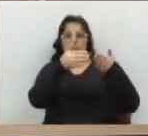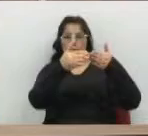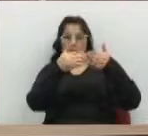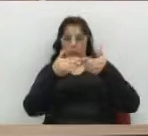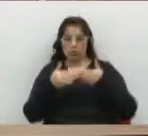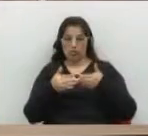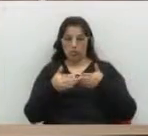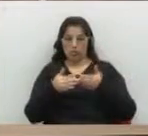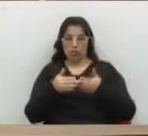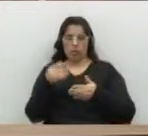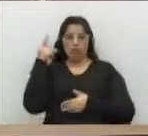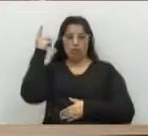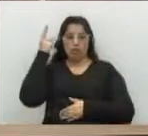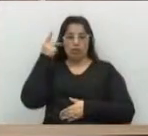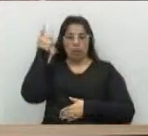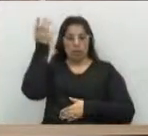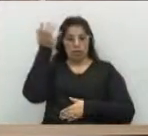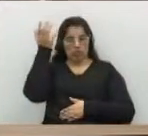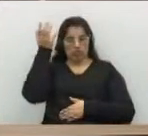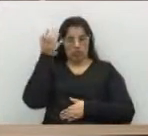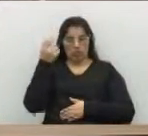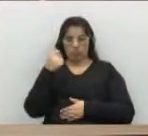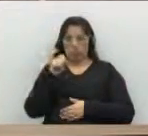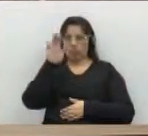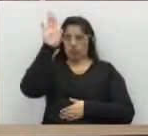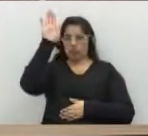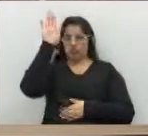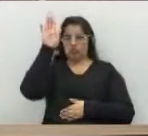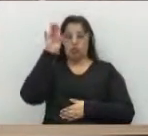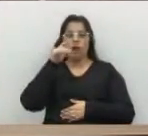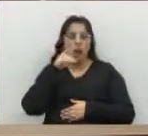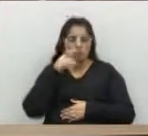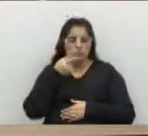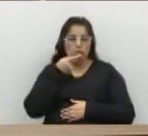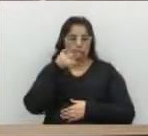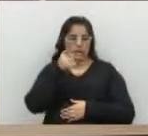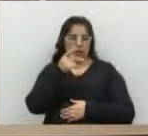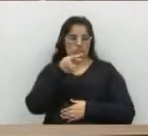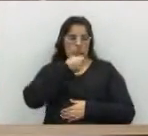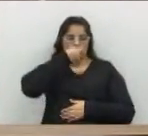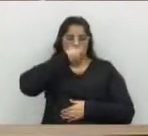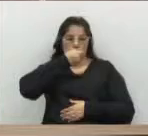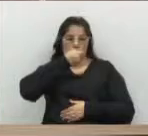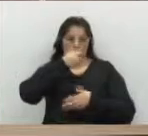os vereadores que queiram discutir se manifestem no microfone, por favor.